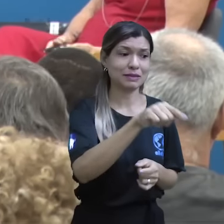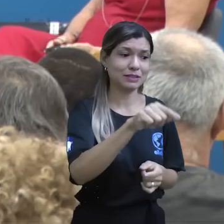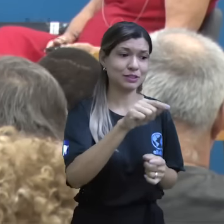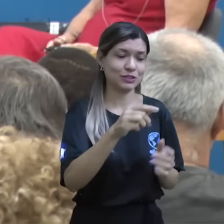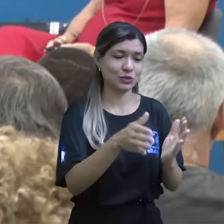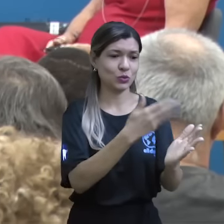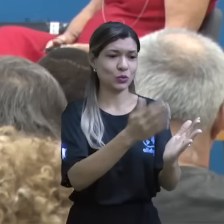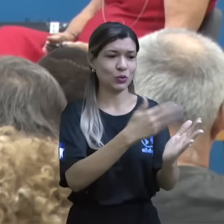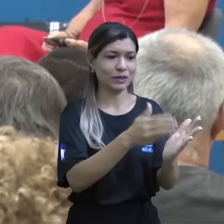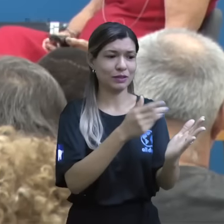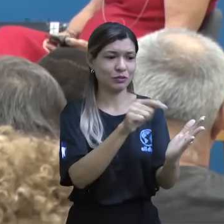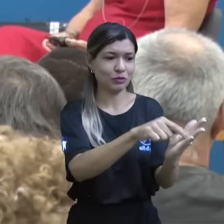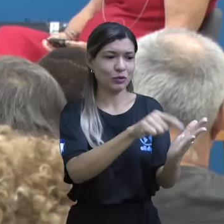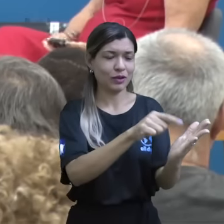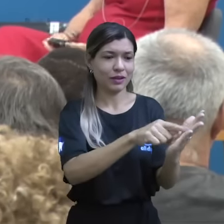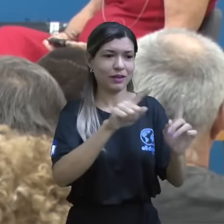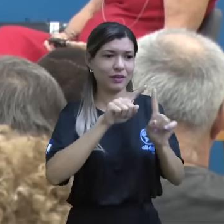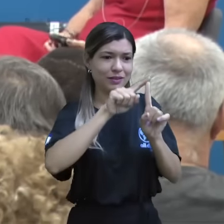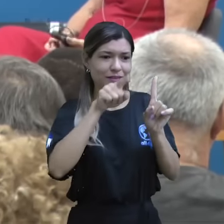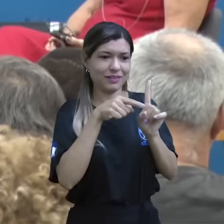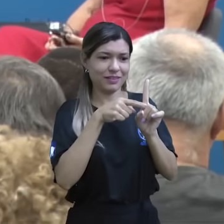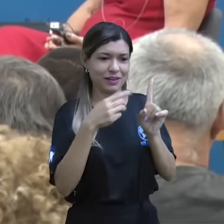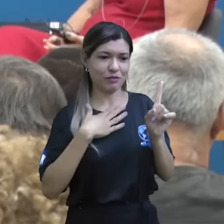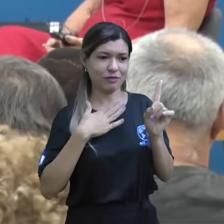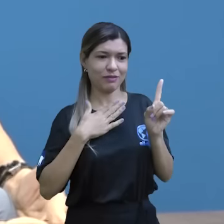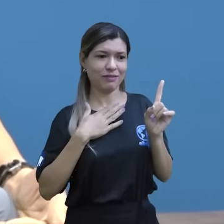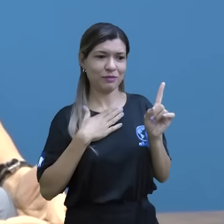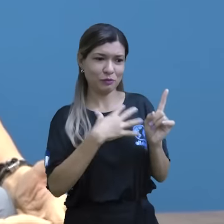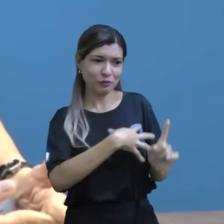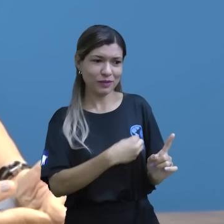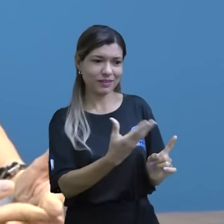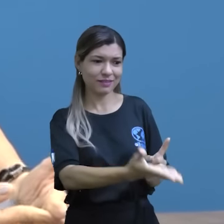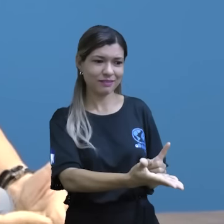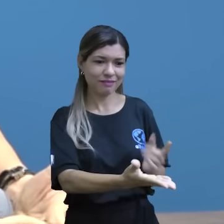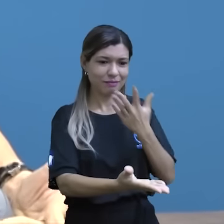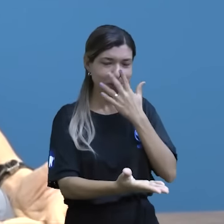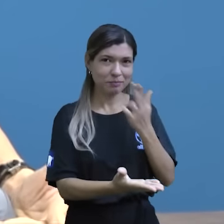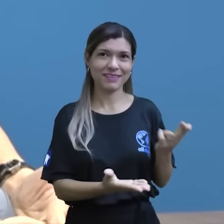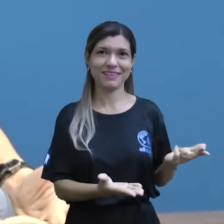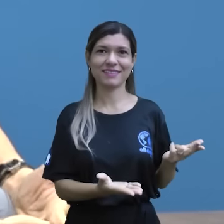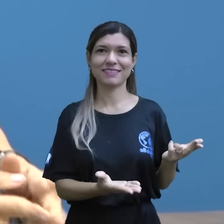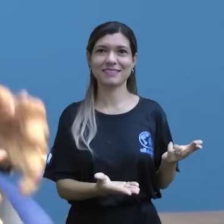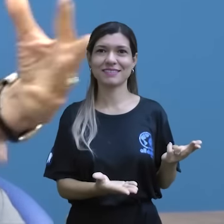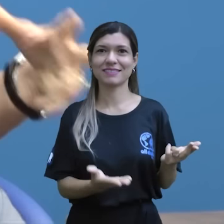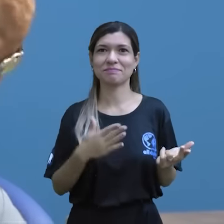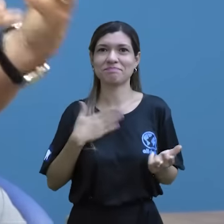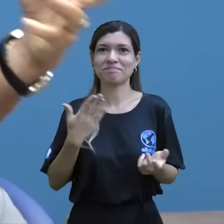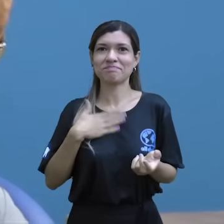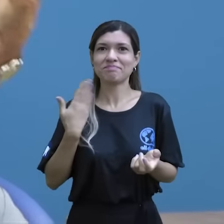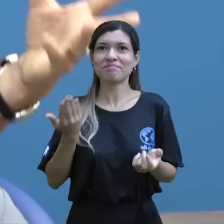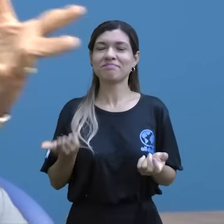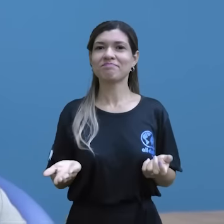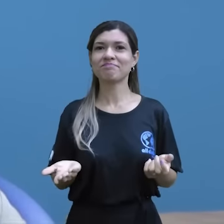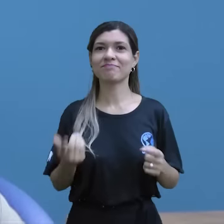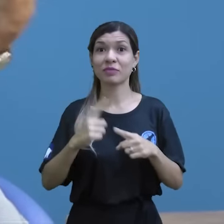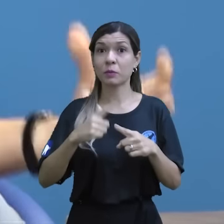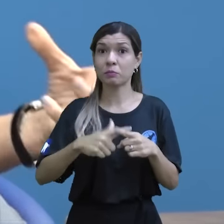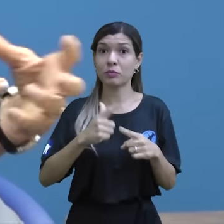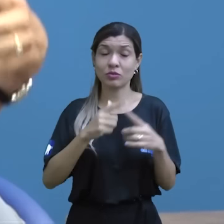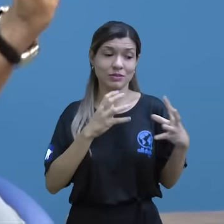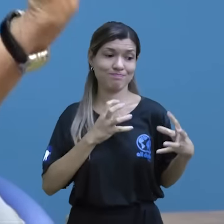Triste Visionário, em, eu acho que foram 4 meses, totalmente irresponsável, né? Ou seja, era uma versão muito...